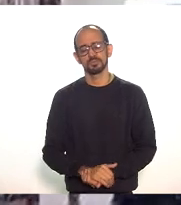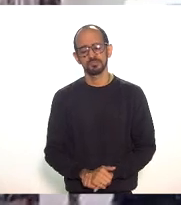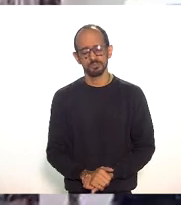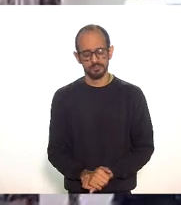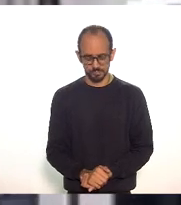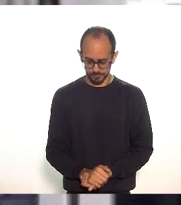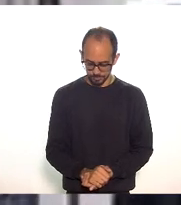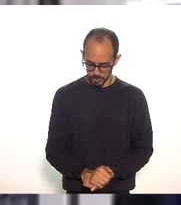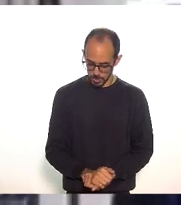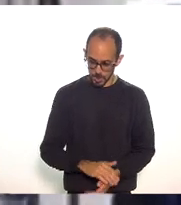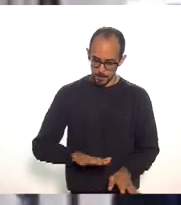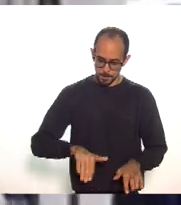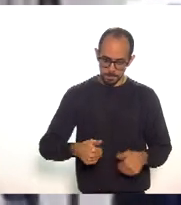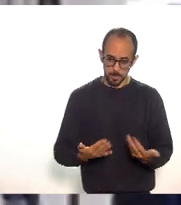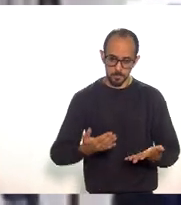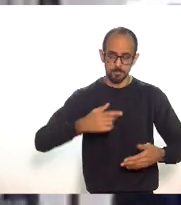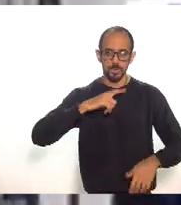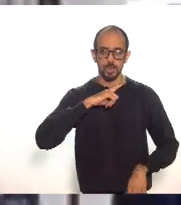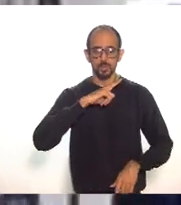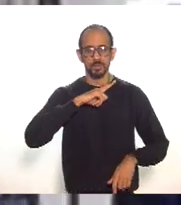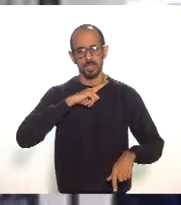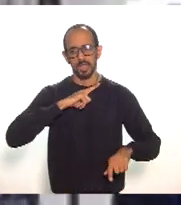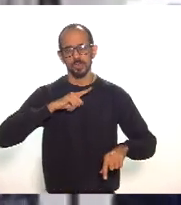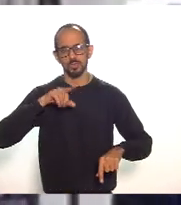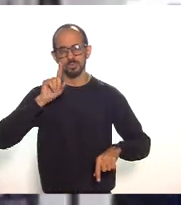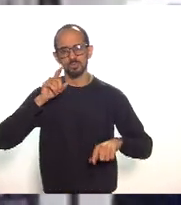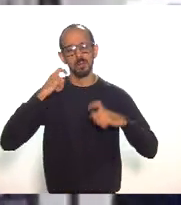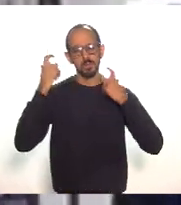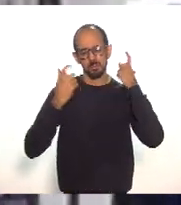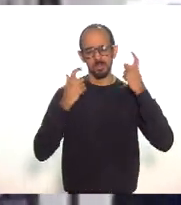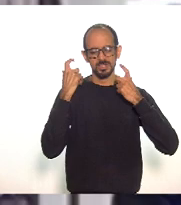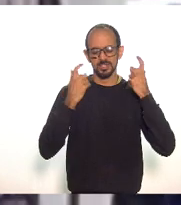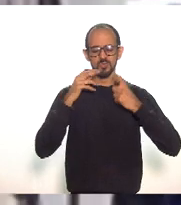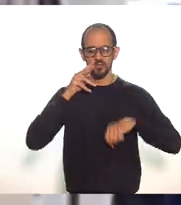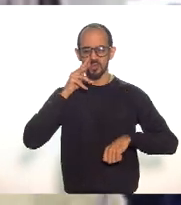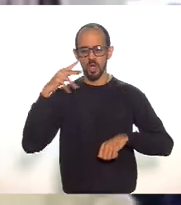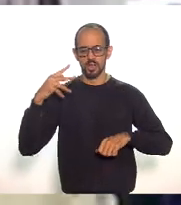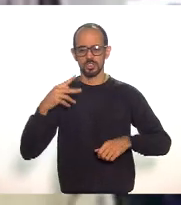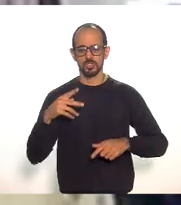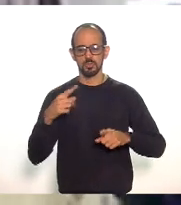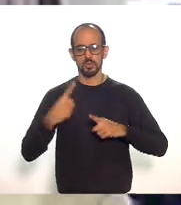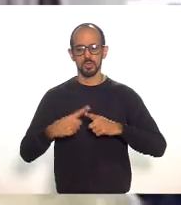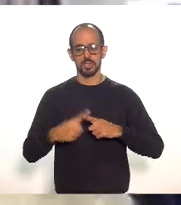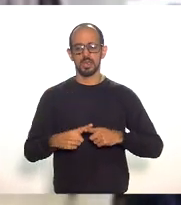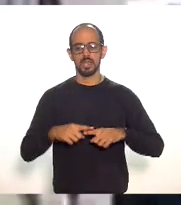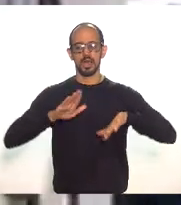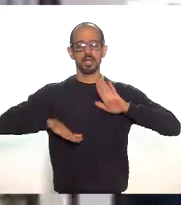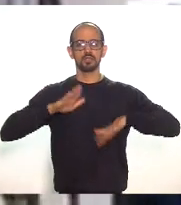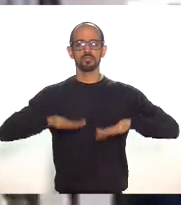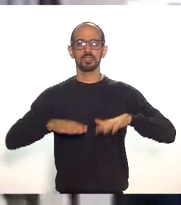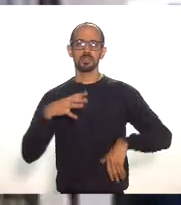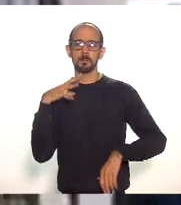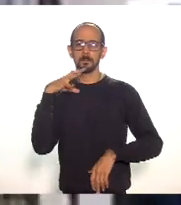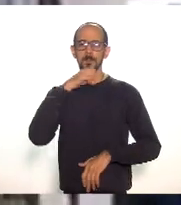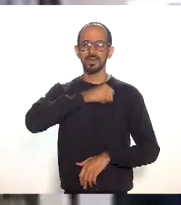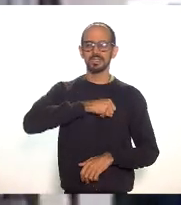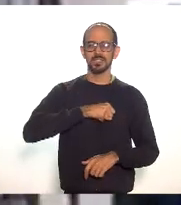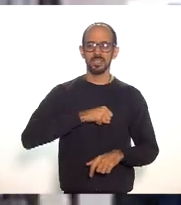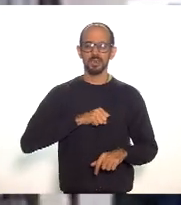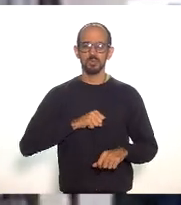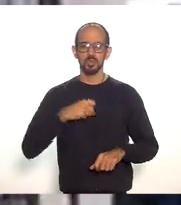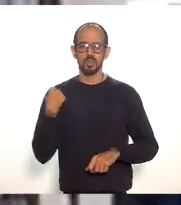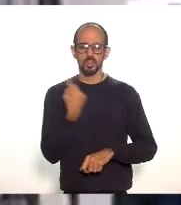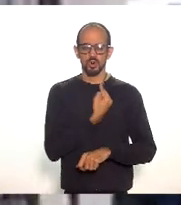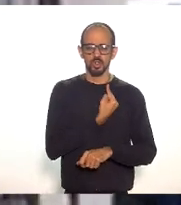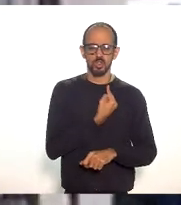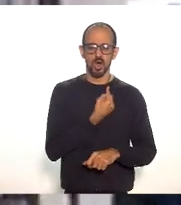Então, eu tenho isto como uma preocupação muito grande, porque às vezes eu vejo que a gente